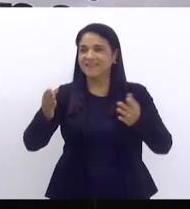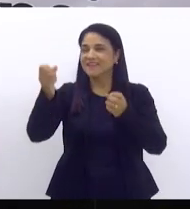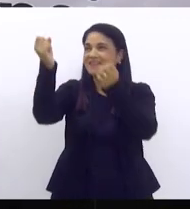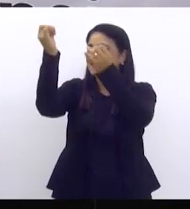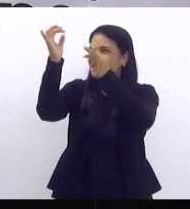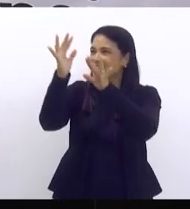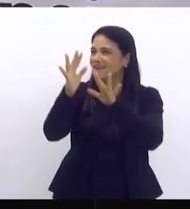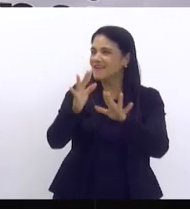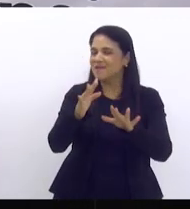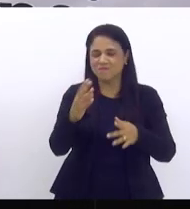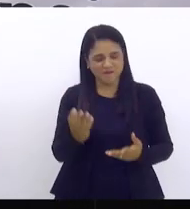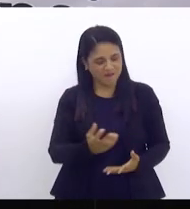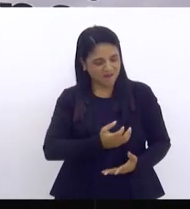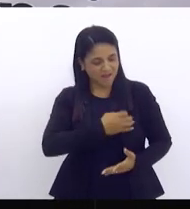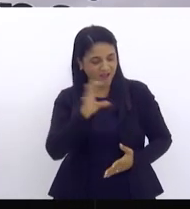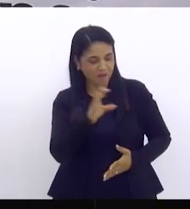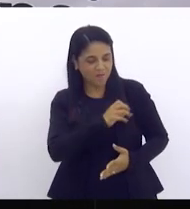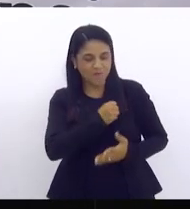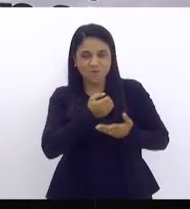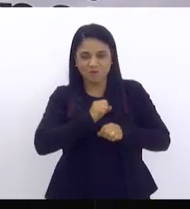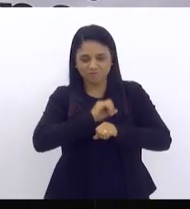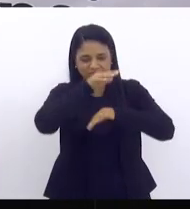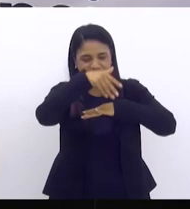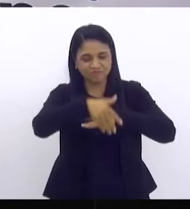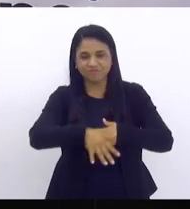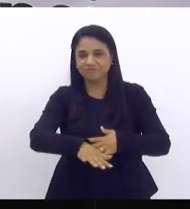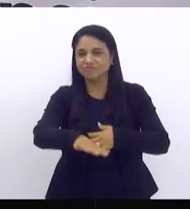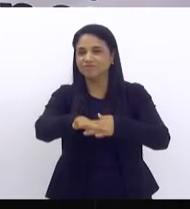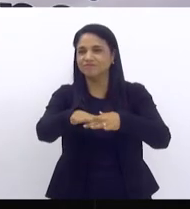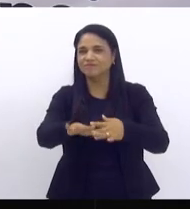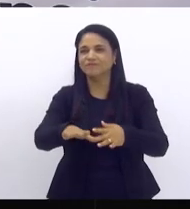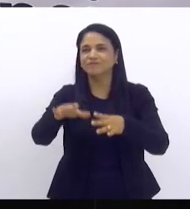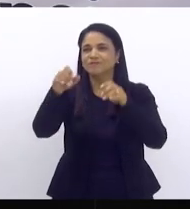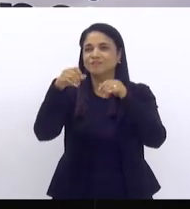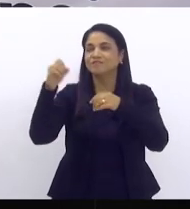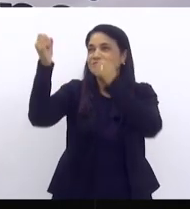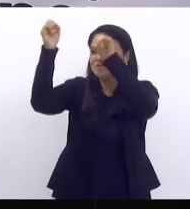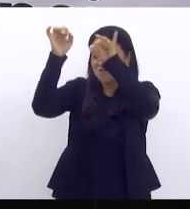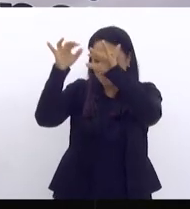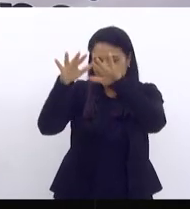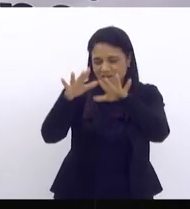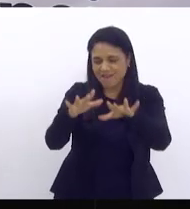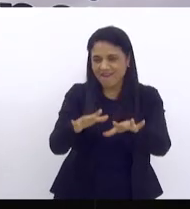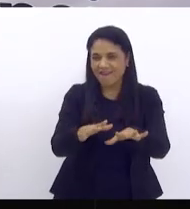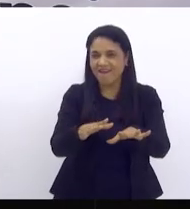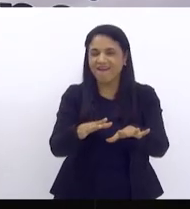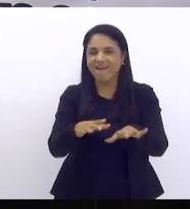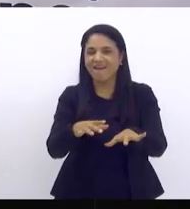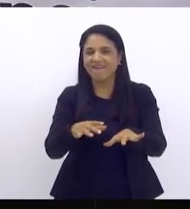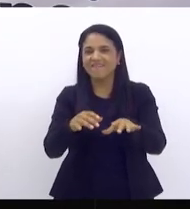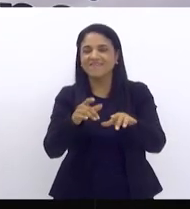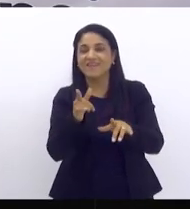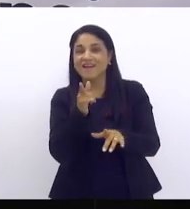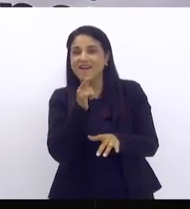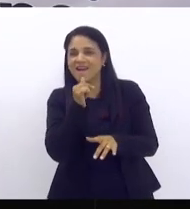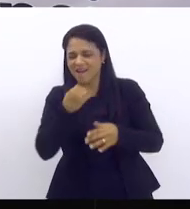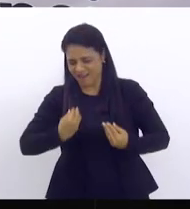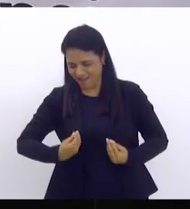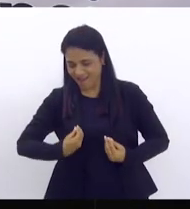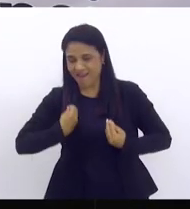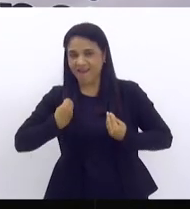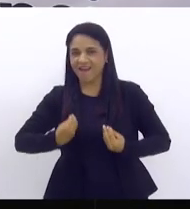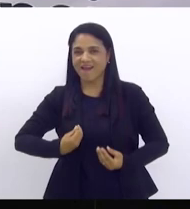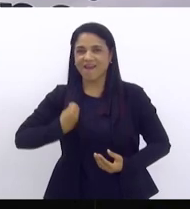o teu amor aqui, faz chover sobre nós água viva.